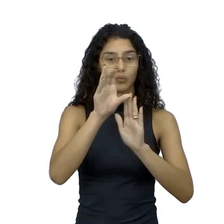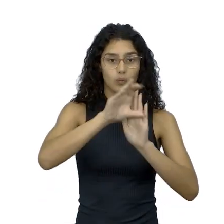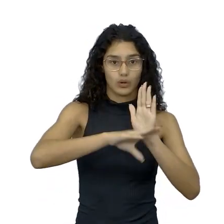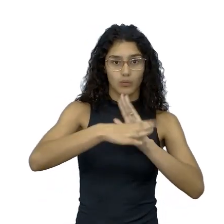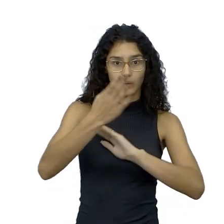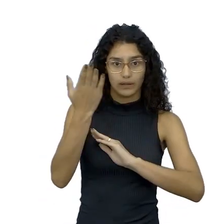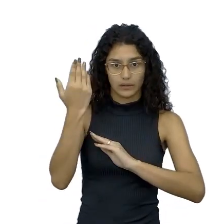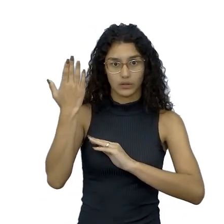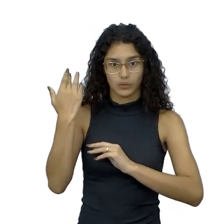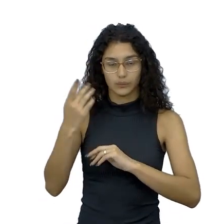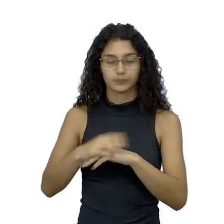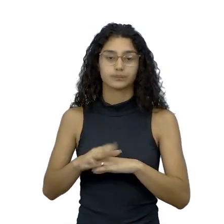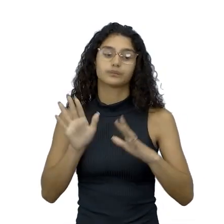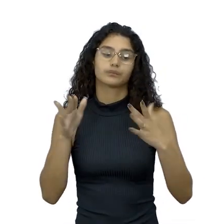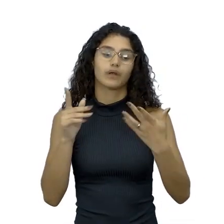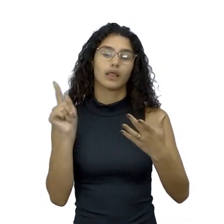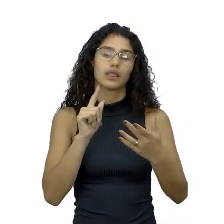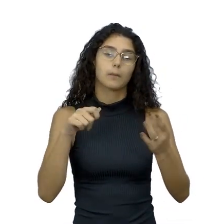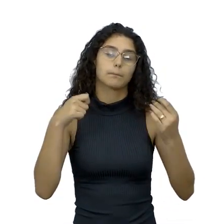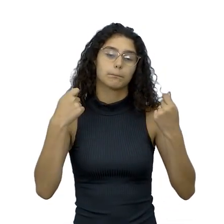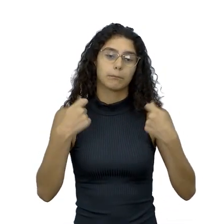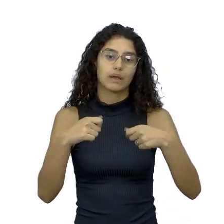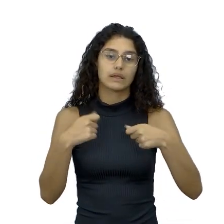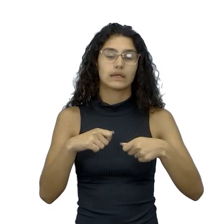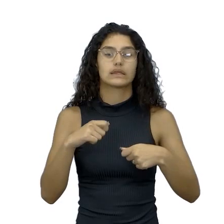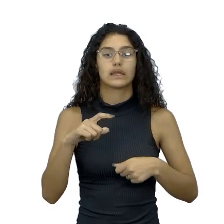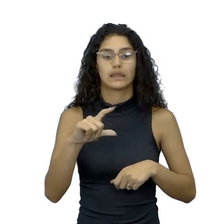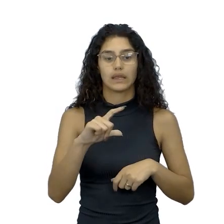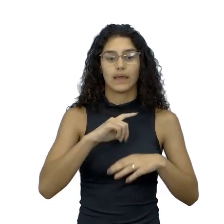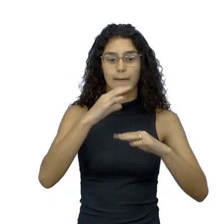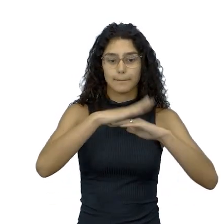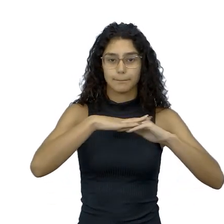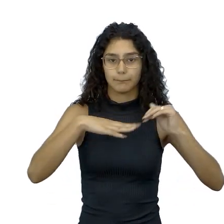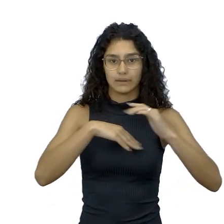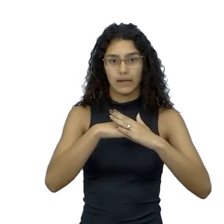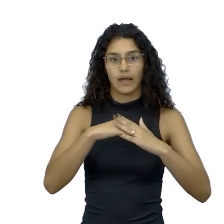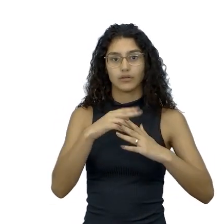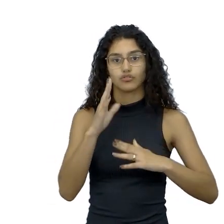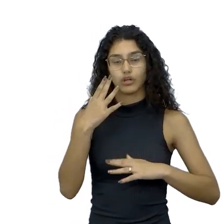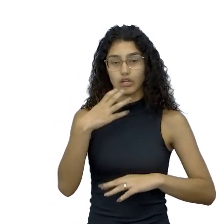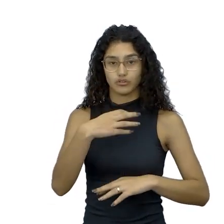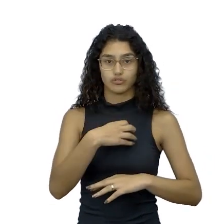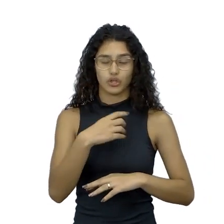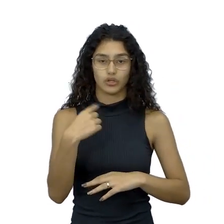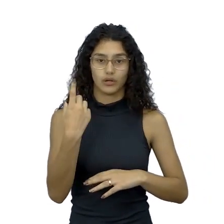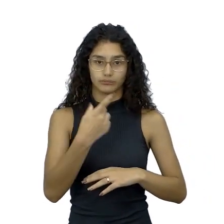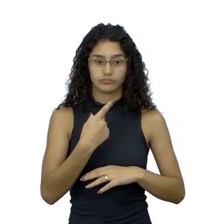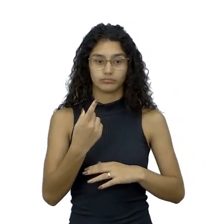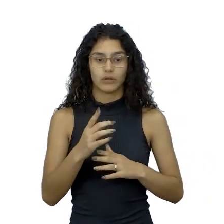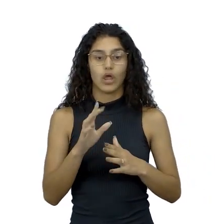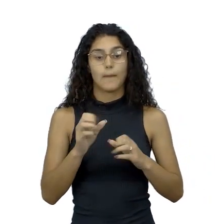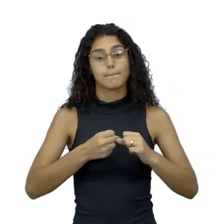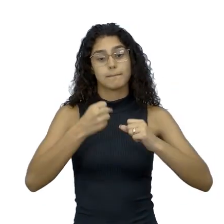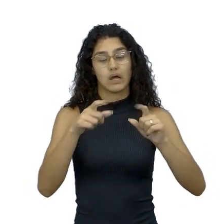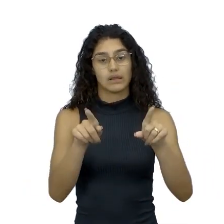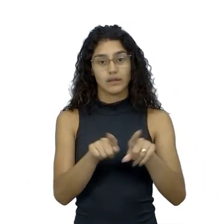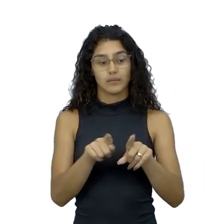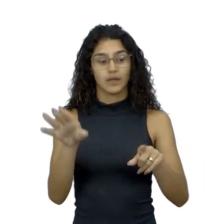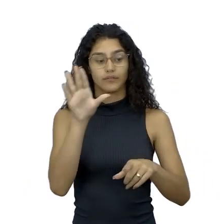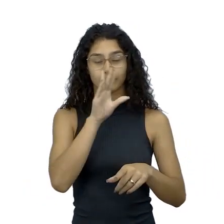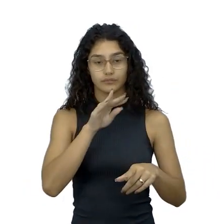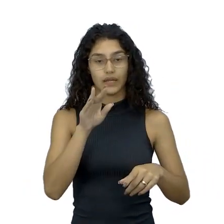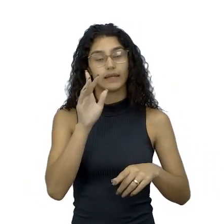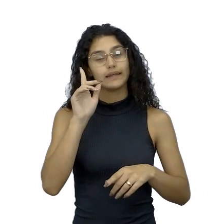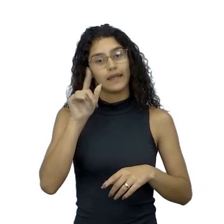anterior, né, então não necessariamente ele teve essa habilidade da forma como está aqui, mas a gente também fala que